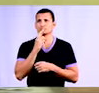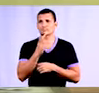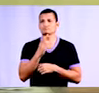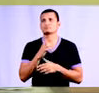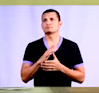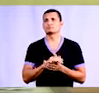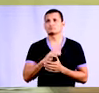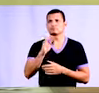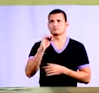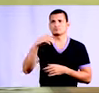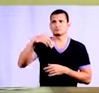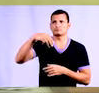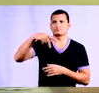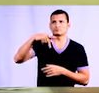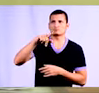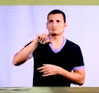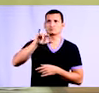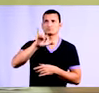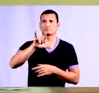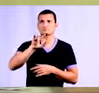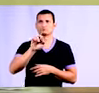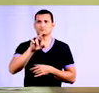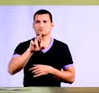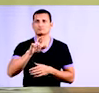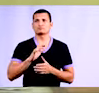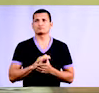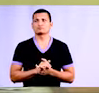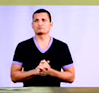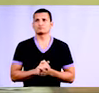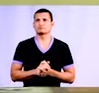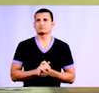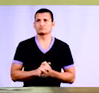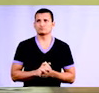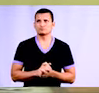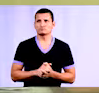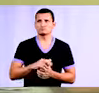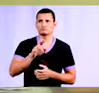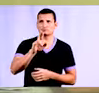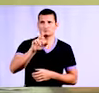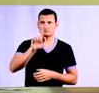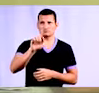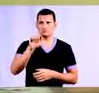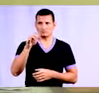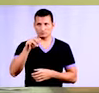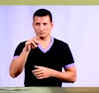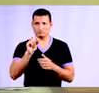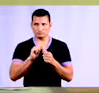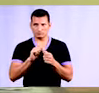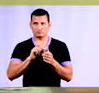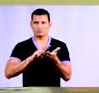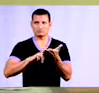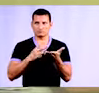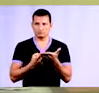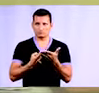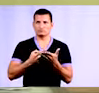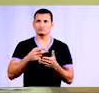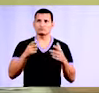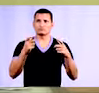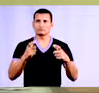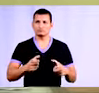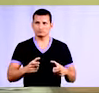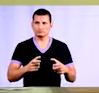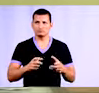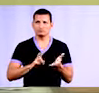questão de compilar o endereço. Né? Então, o GM, ele faz a tradução do endereço. Né? A